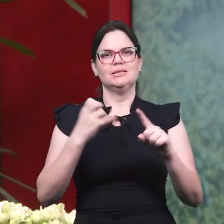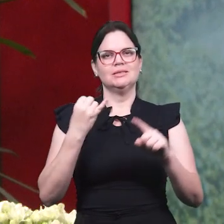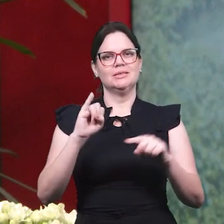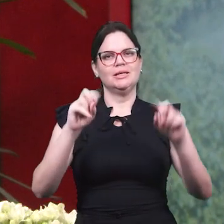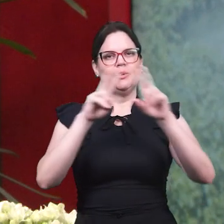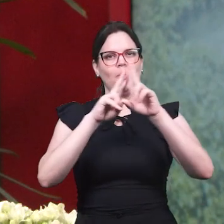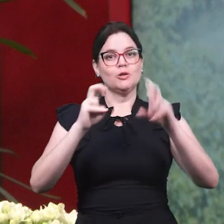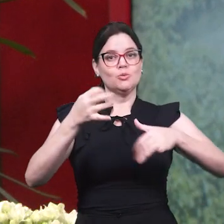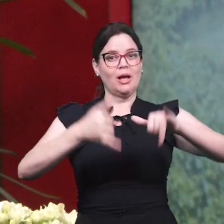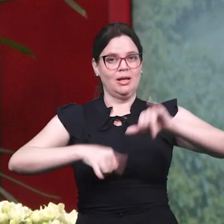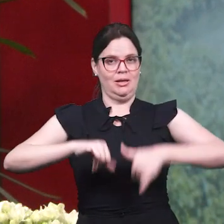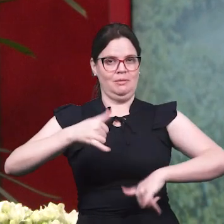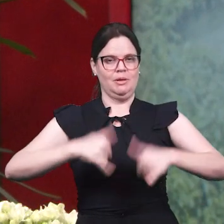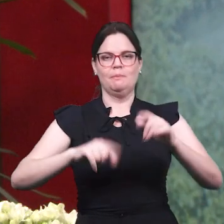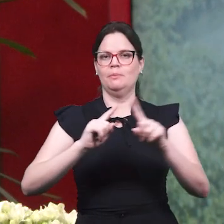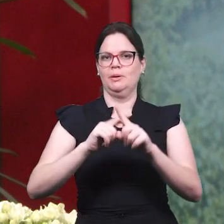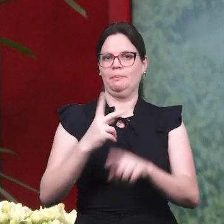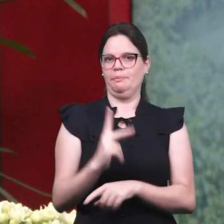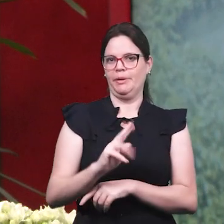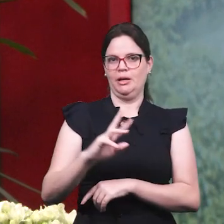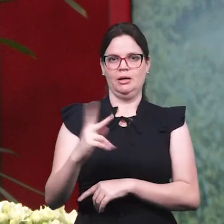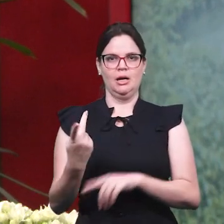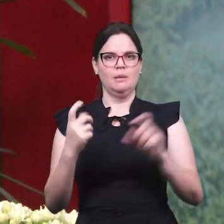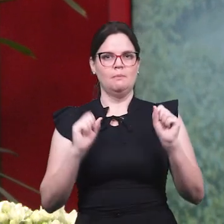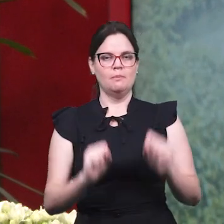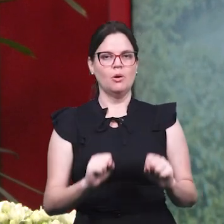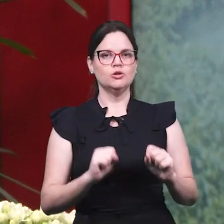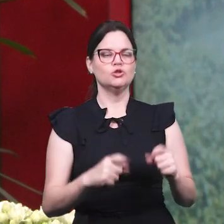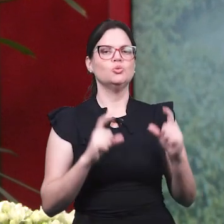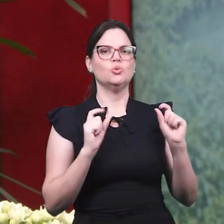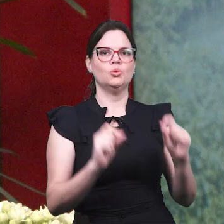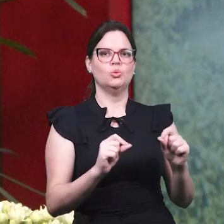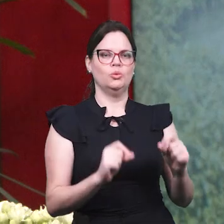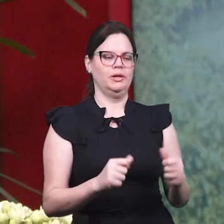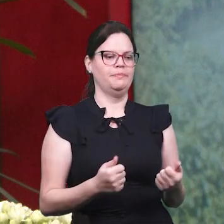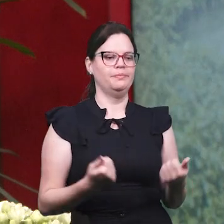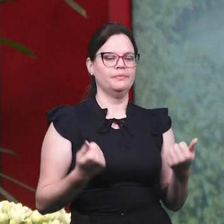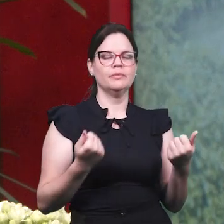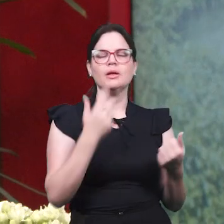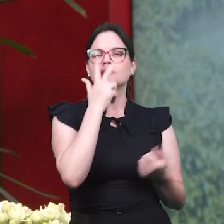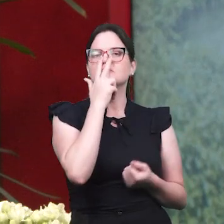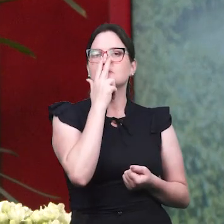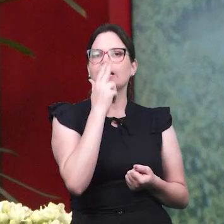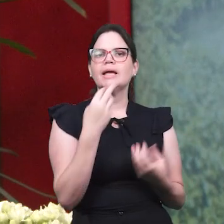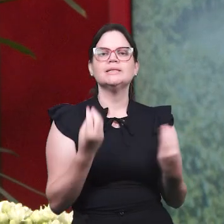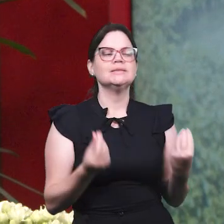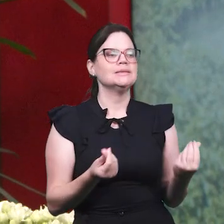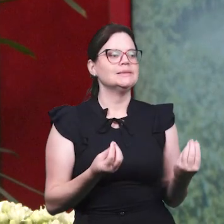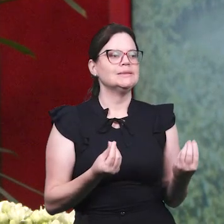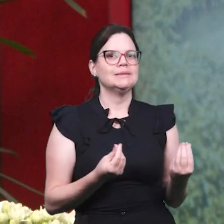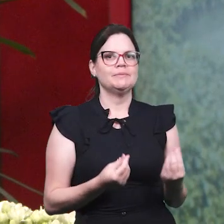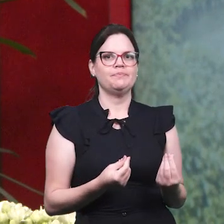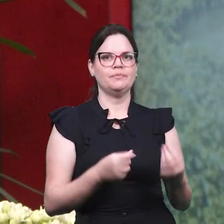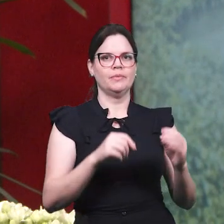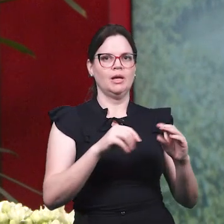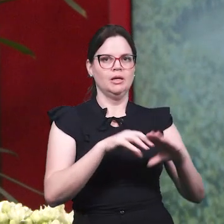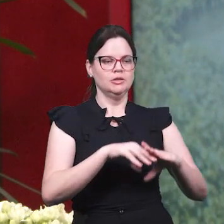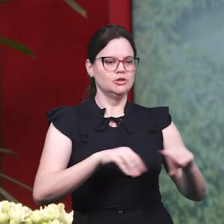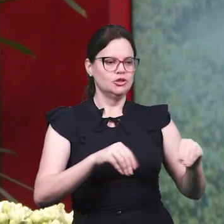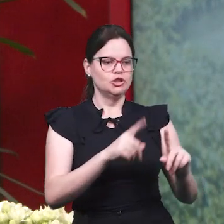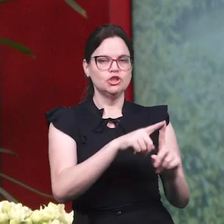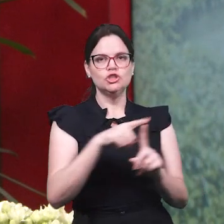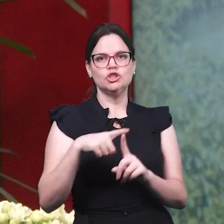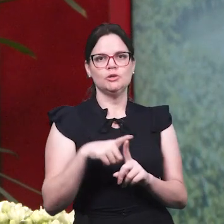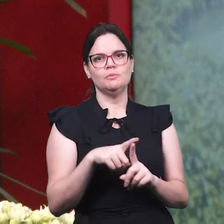né, o pH ele pode disponibilizar mais ou menos uma espécie no solo. O pH